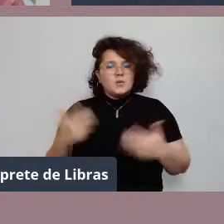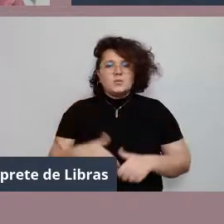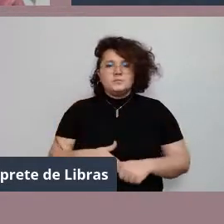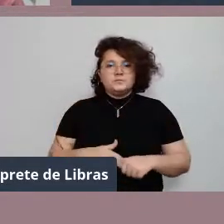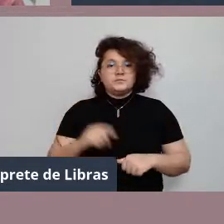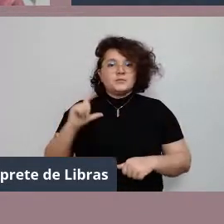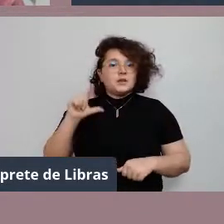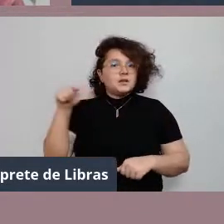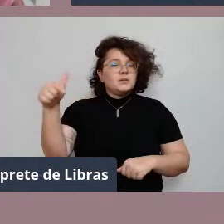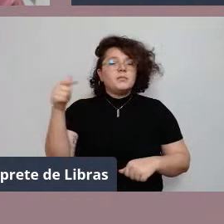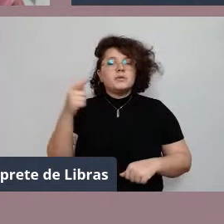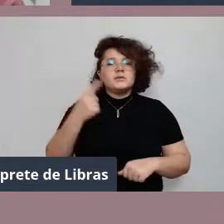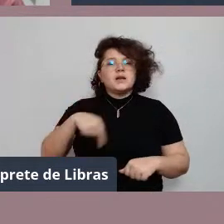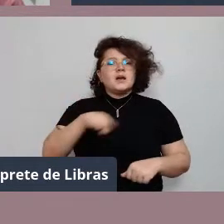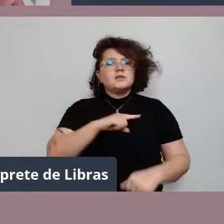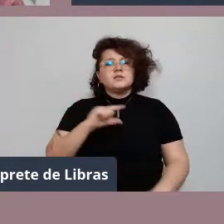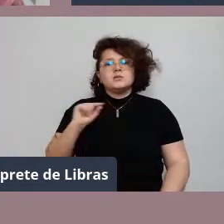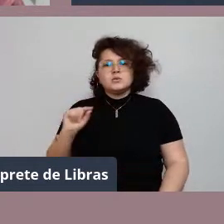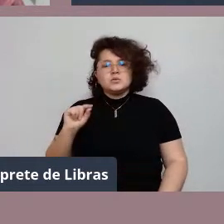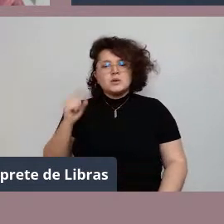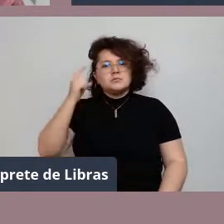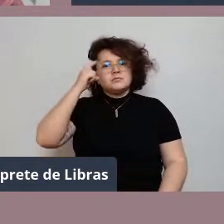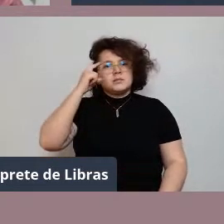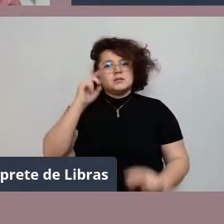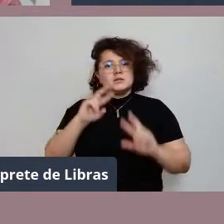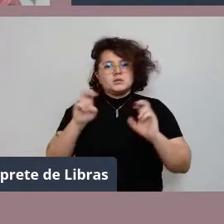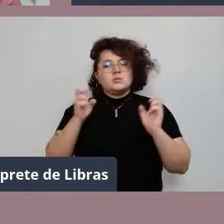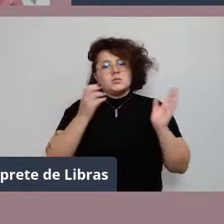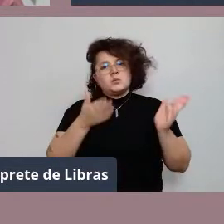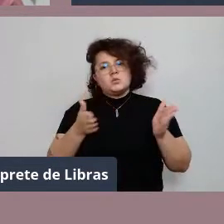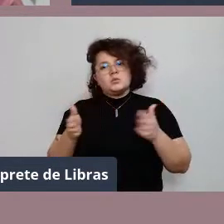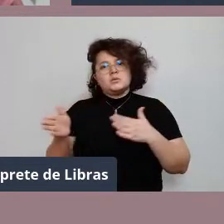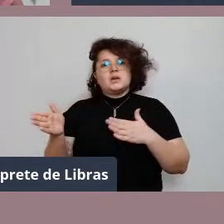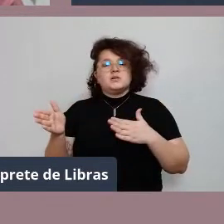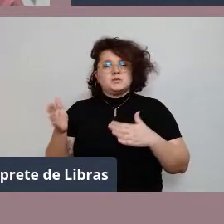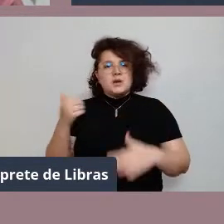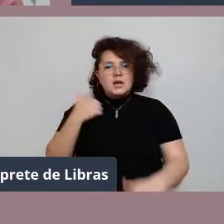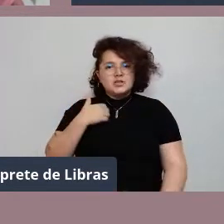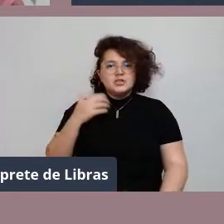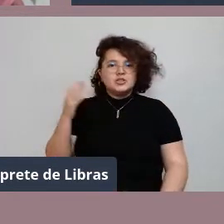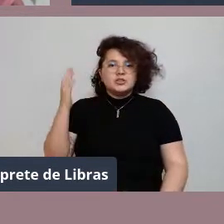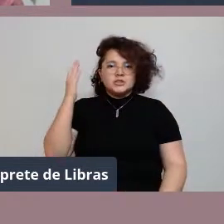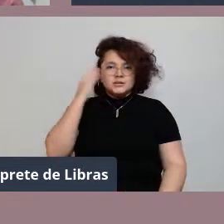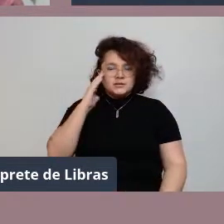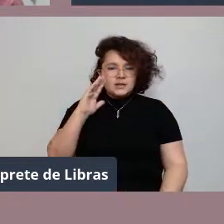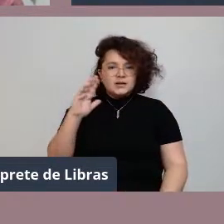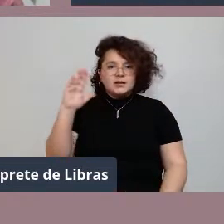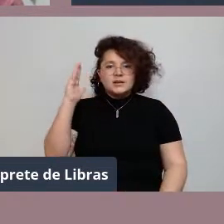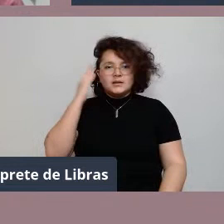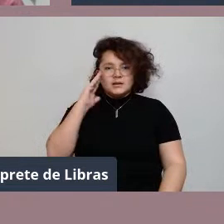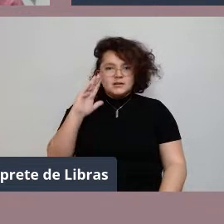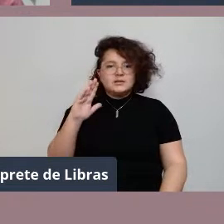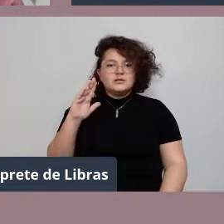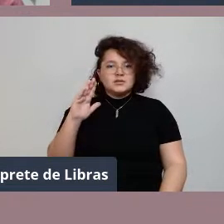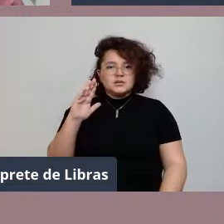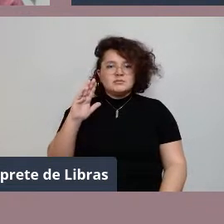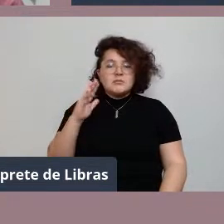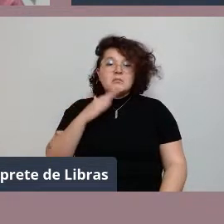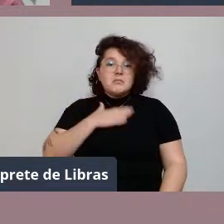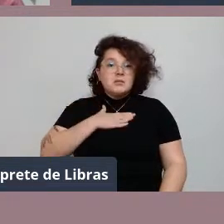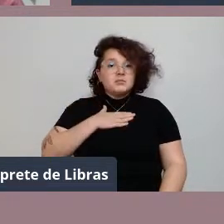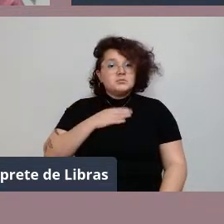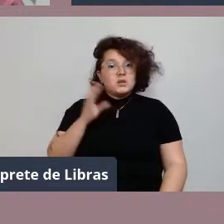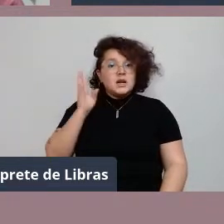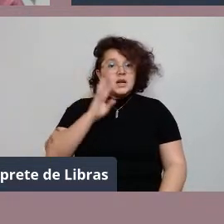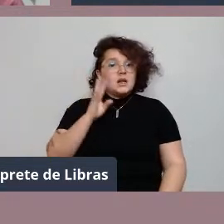fica sabendo muito do processo, né? A gente entende, eu acho que nesse sentido, eu achei muito bacana,